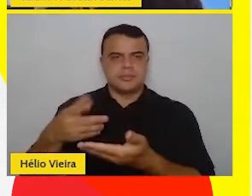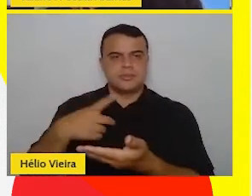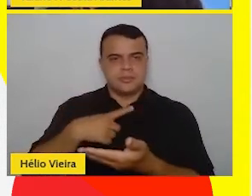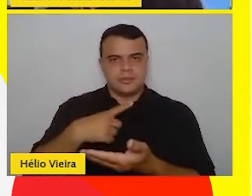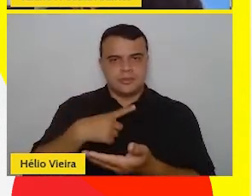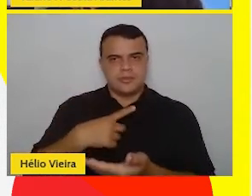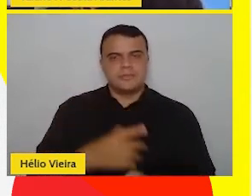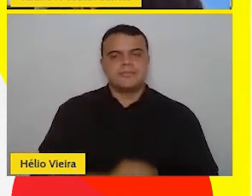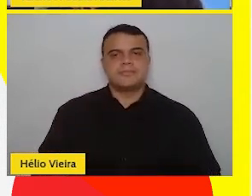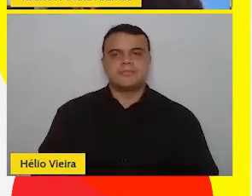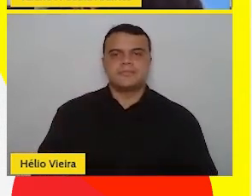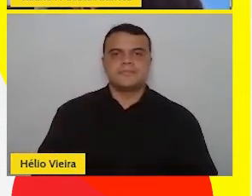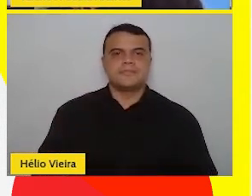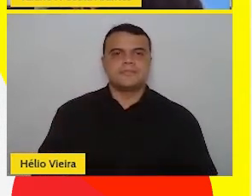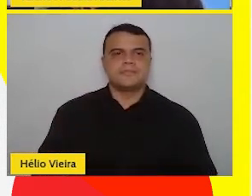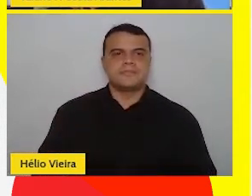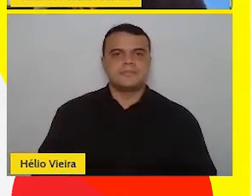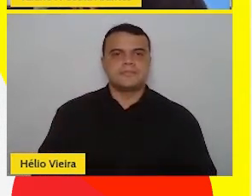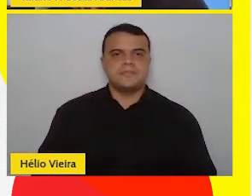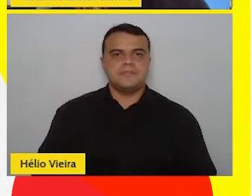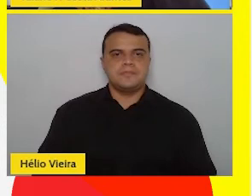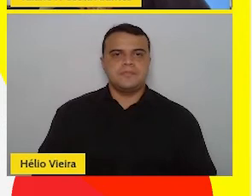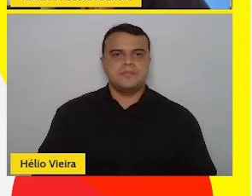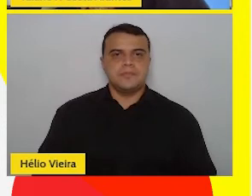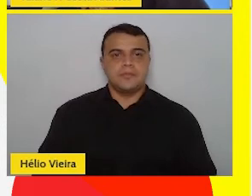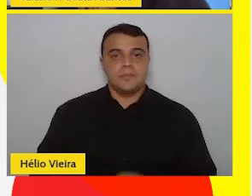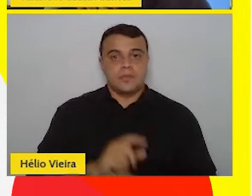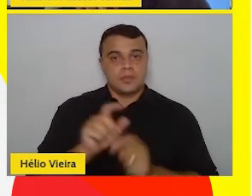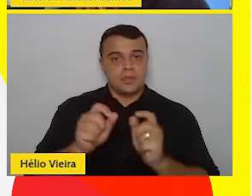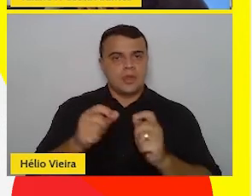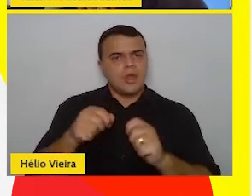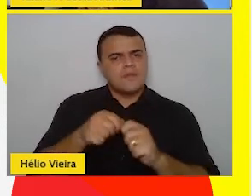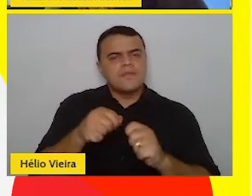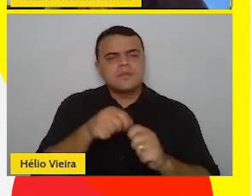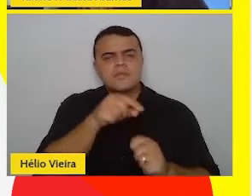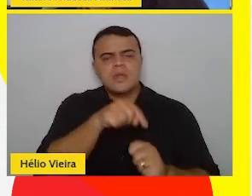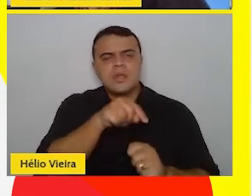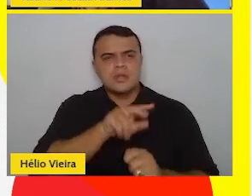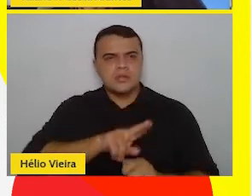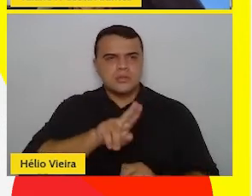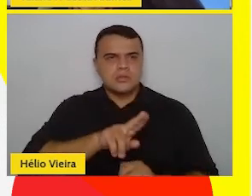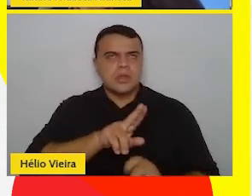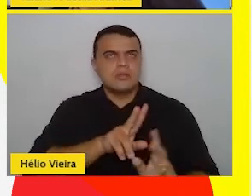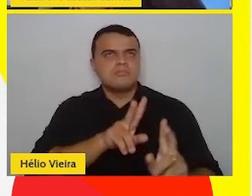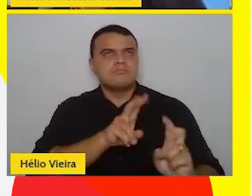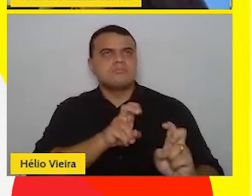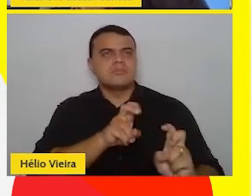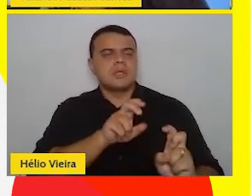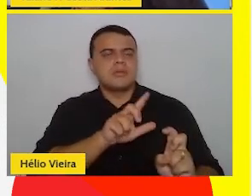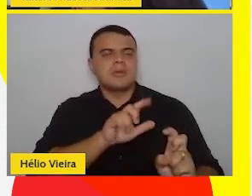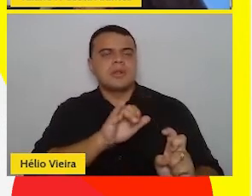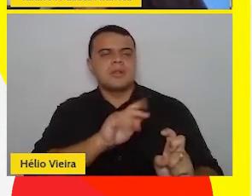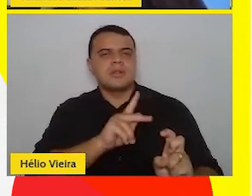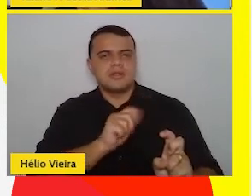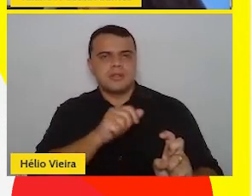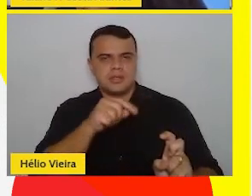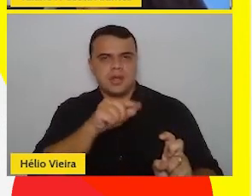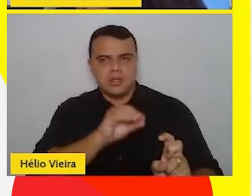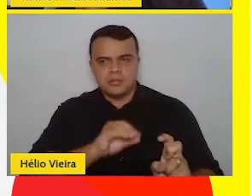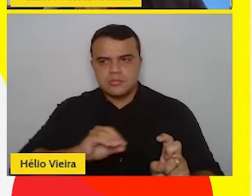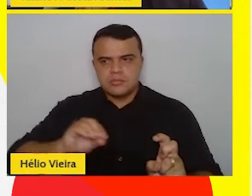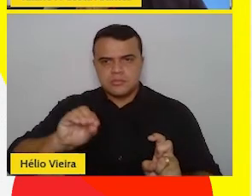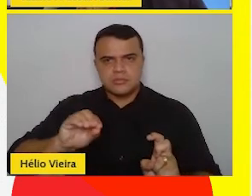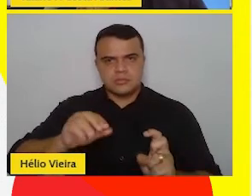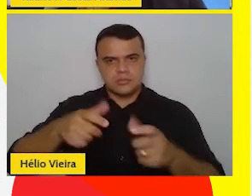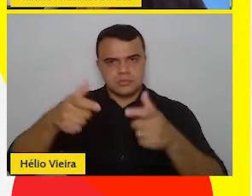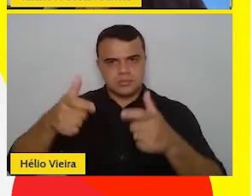duas outras anteriores. E aplicando esse conceito de linha, de